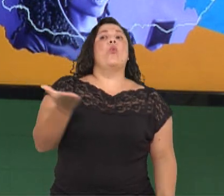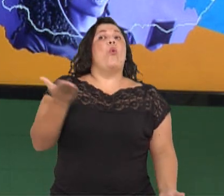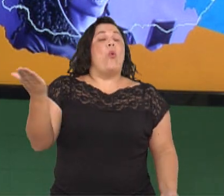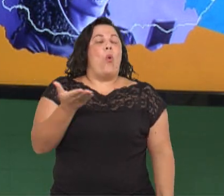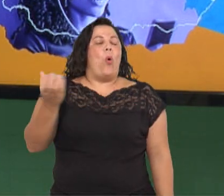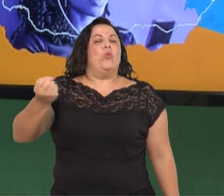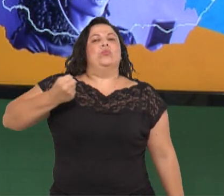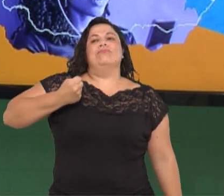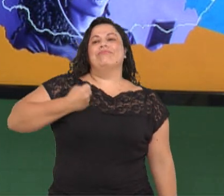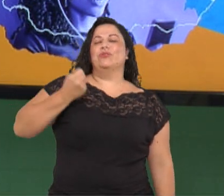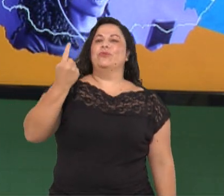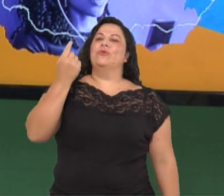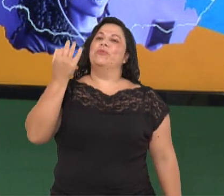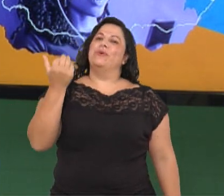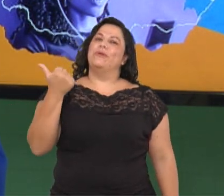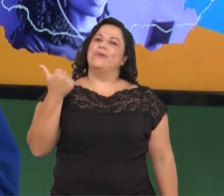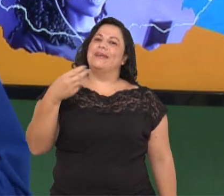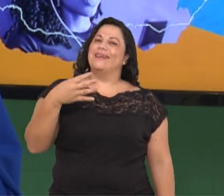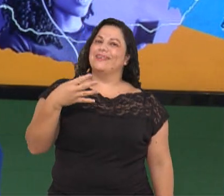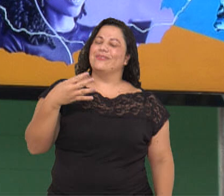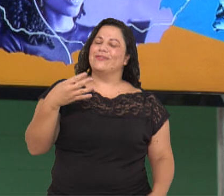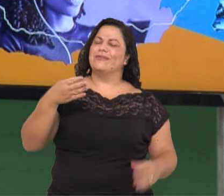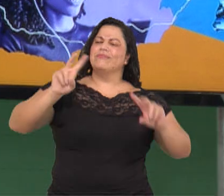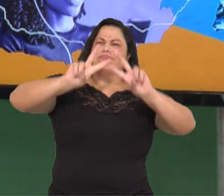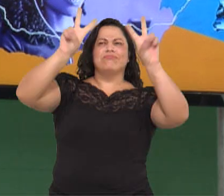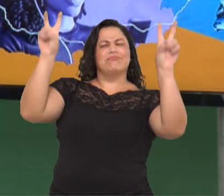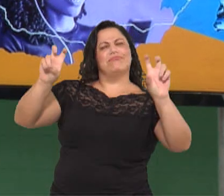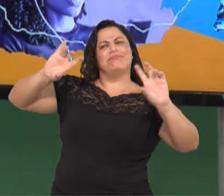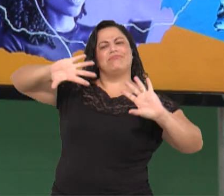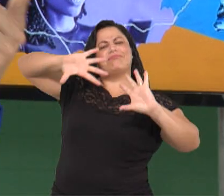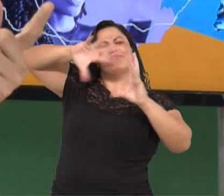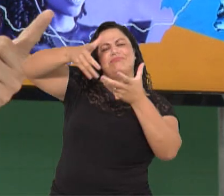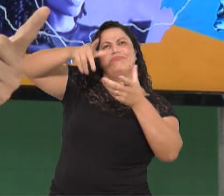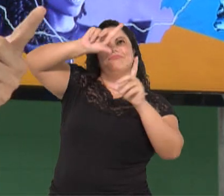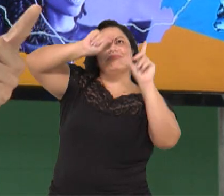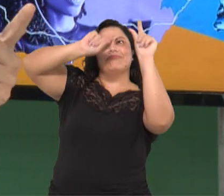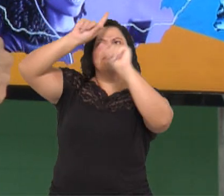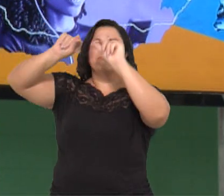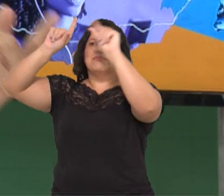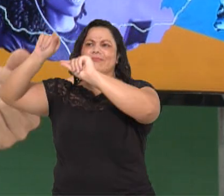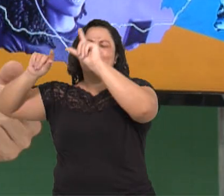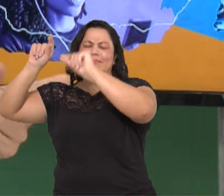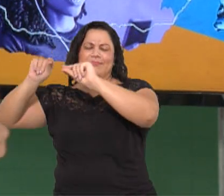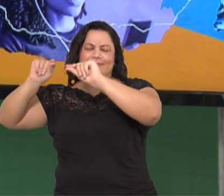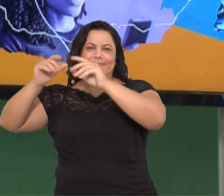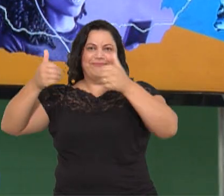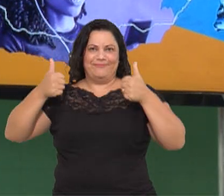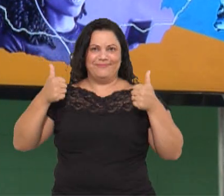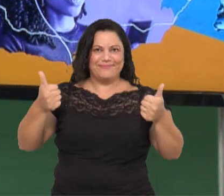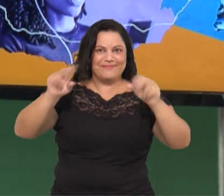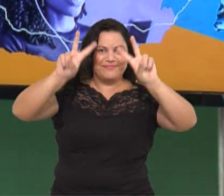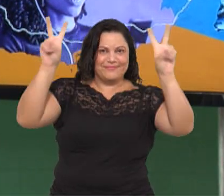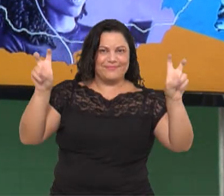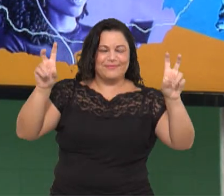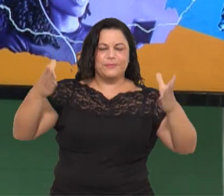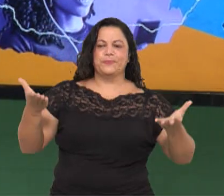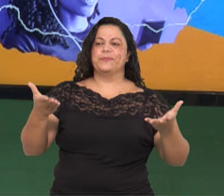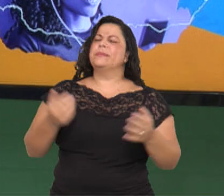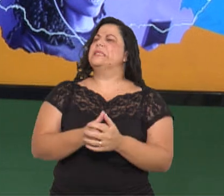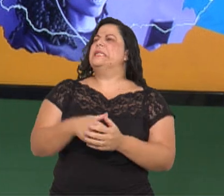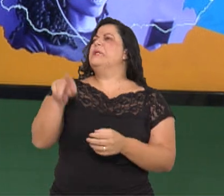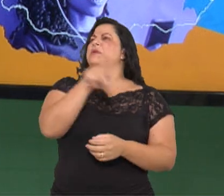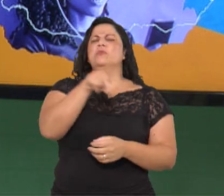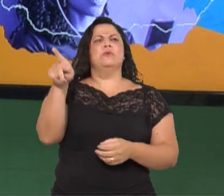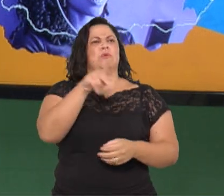a gente vai falar de astronomia. Mas Fabiano, a gente não estava falando de solos nas aulas passadas? De conservação,